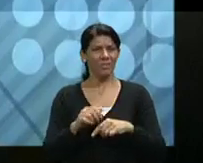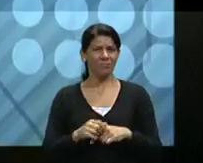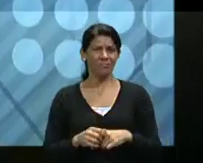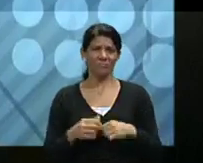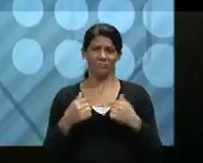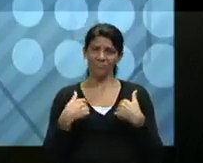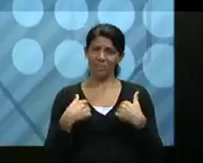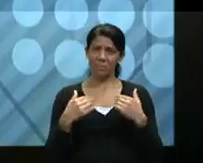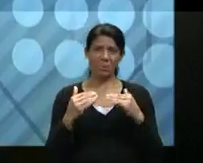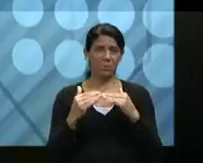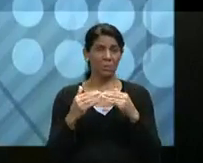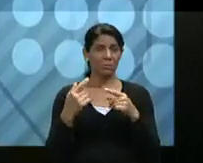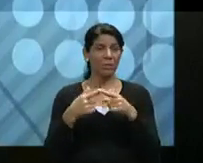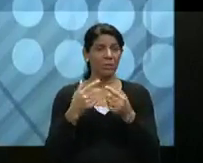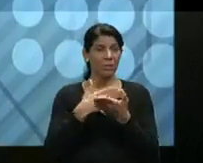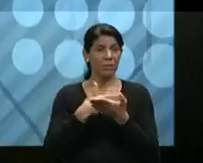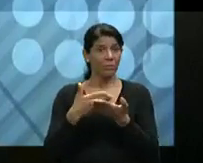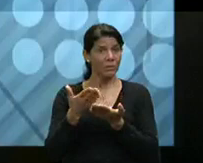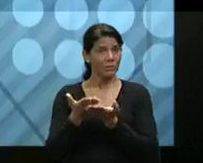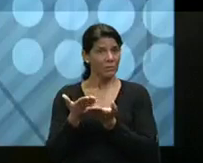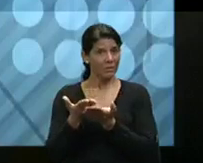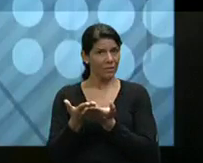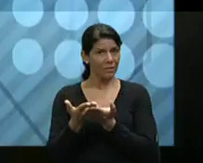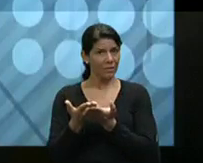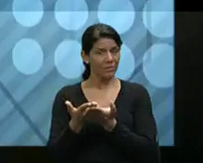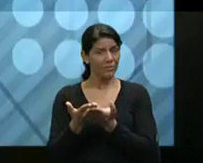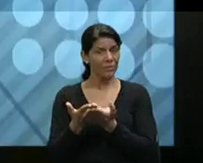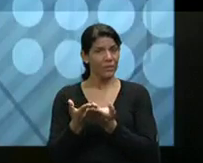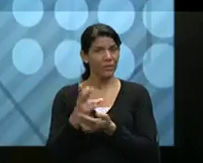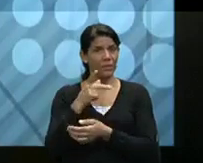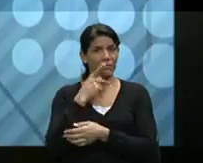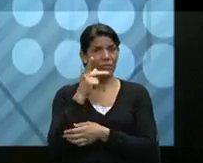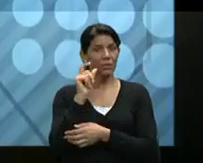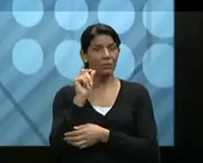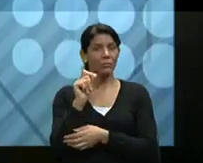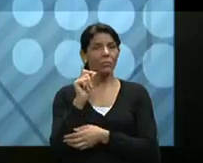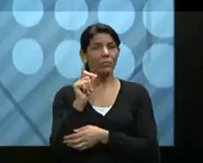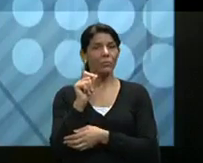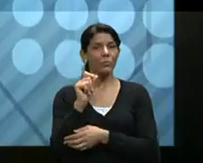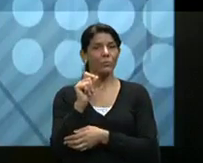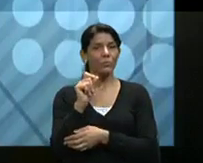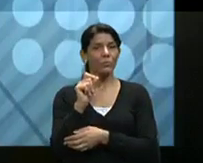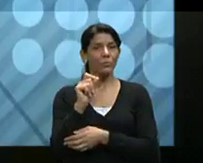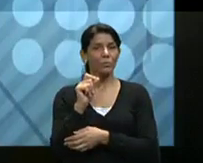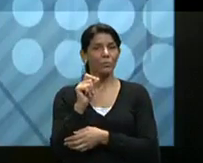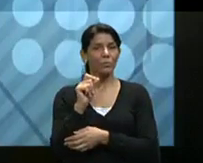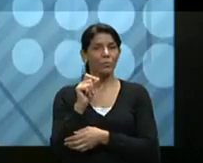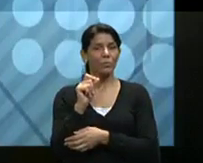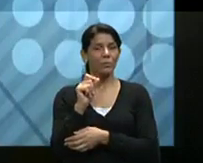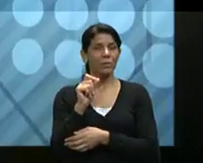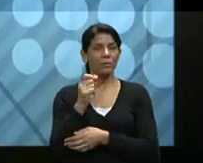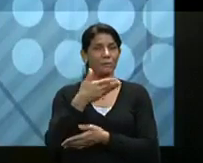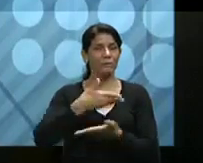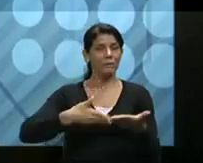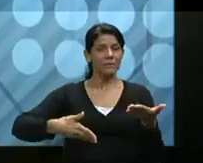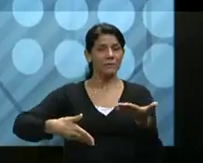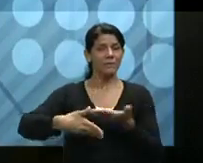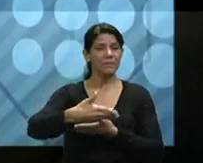isso. Né? Se você pegar o início da nossa aula, onde nós falamos ali sobre a